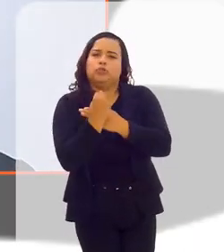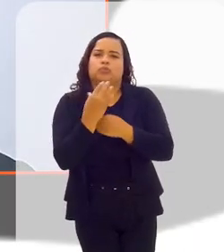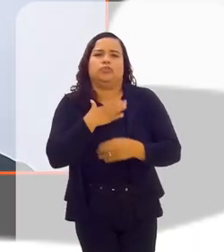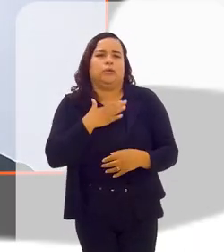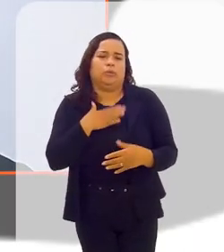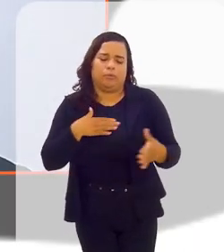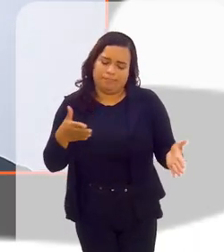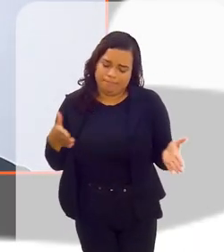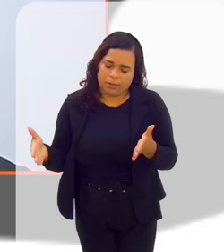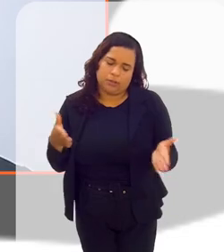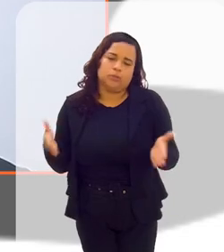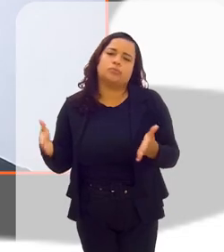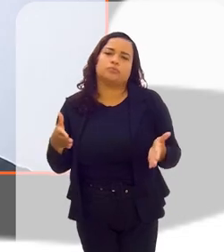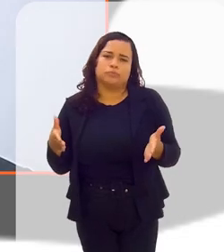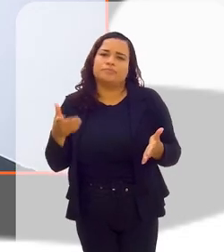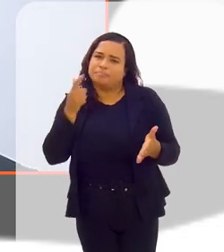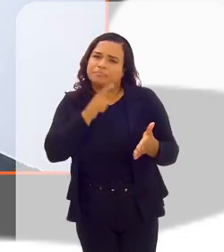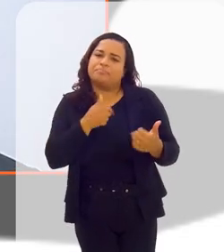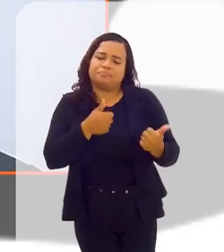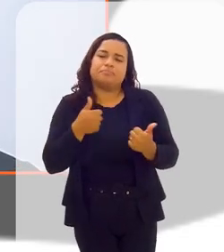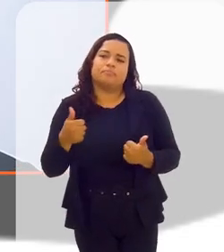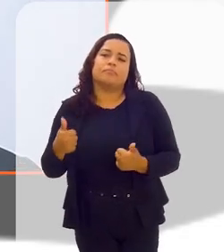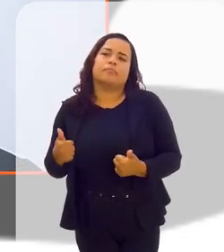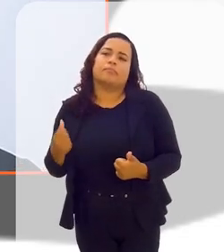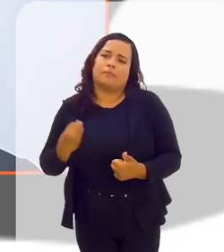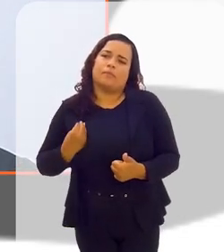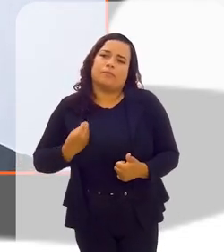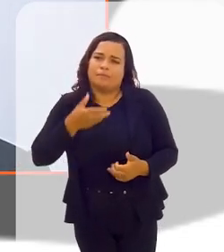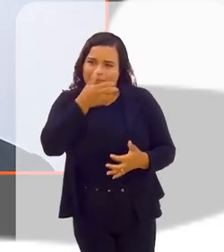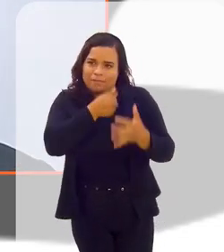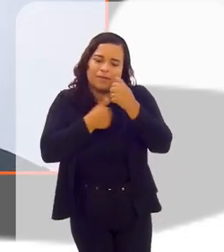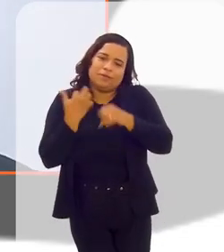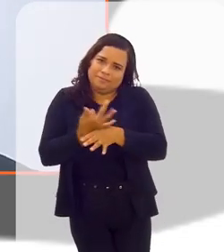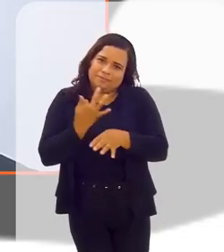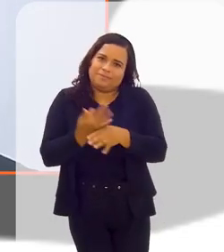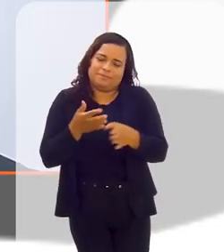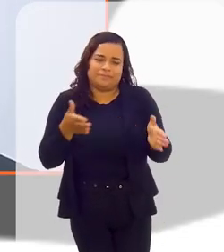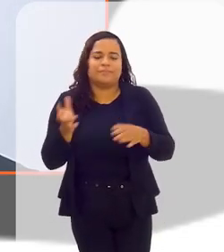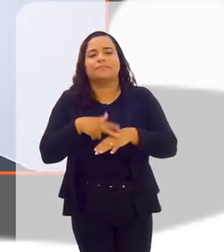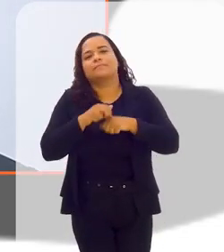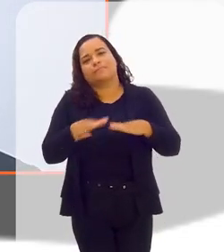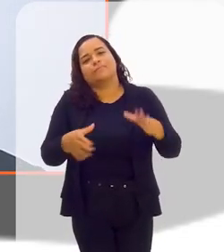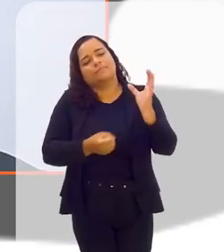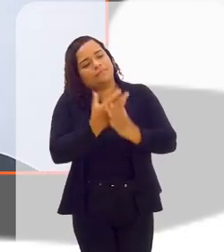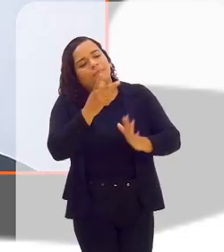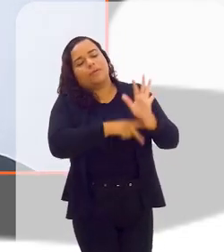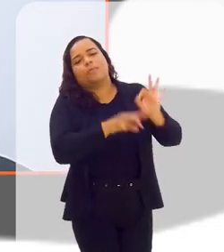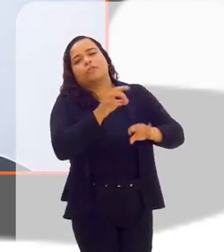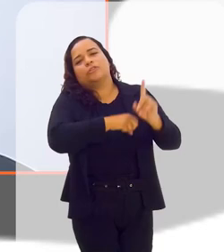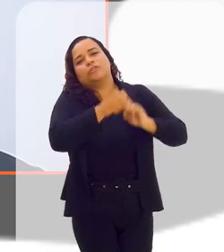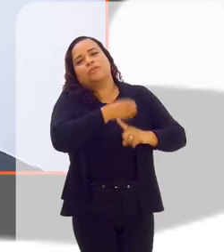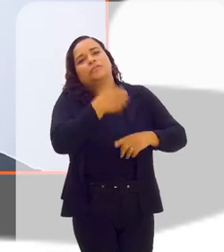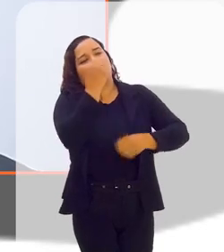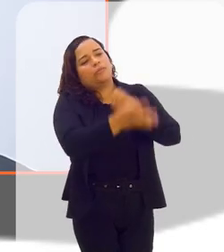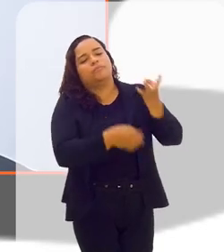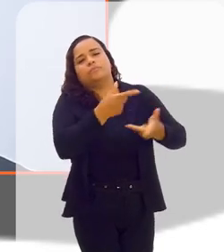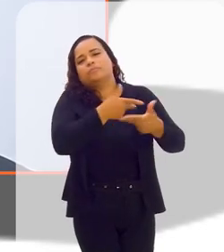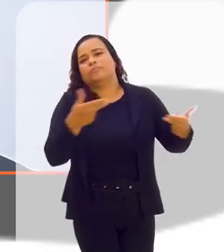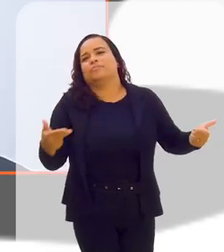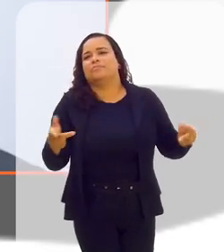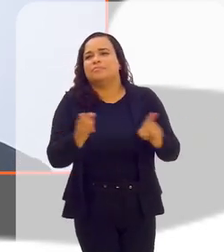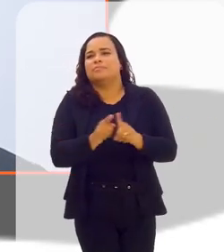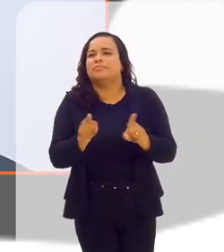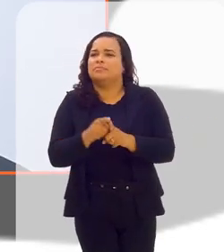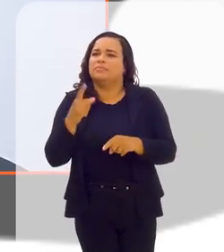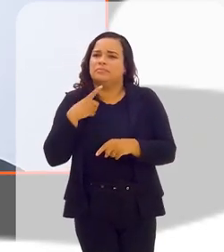que me sustentaram nesse período todo para que pudesse existir o projeto social de doações,